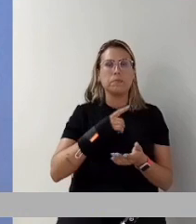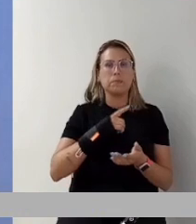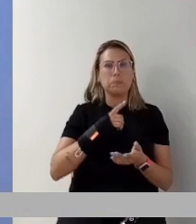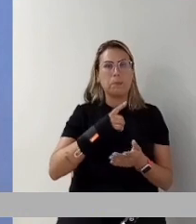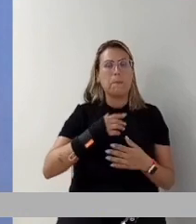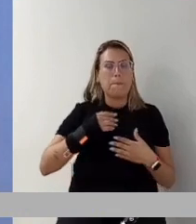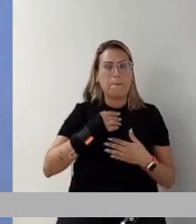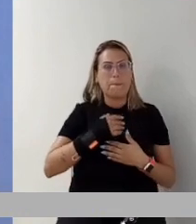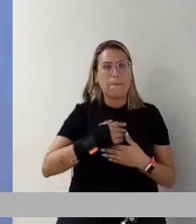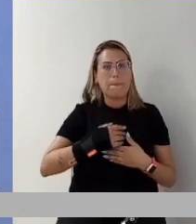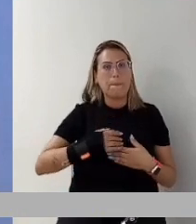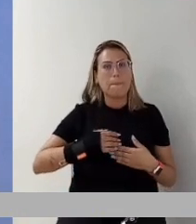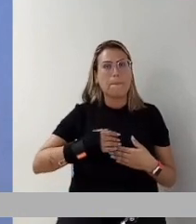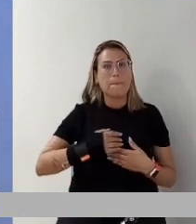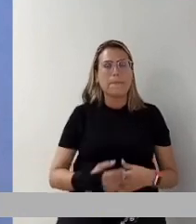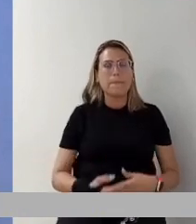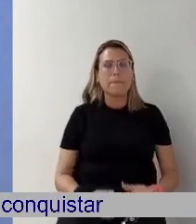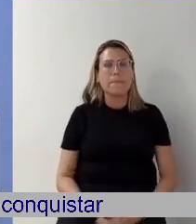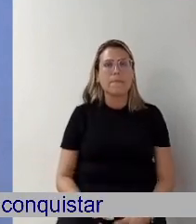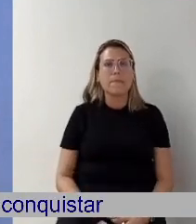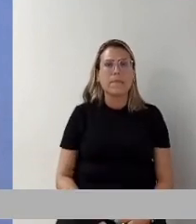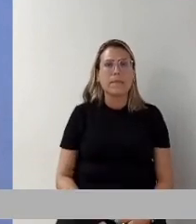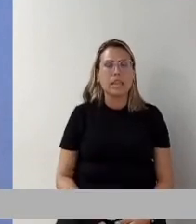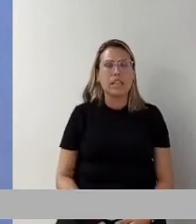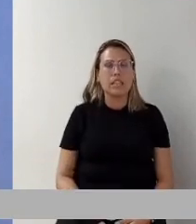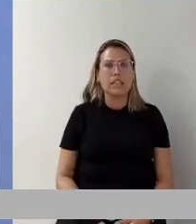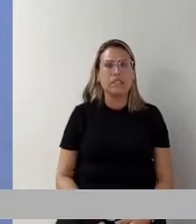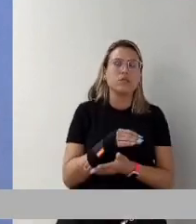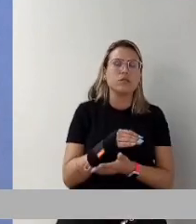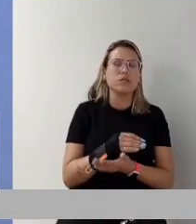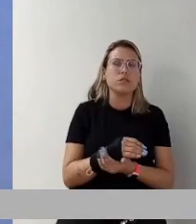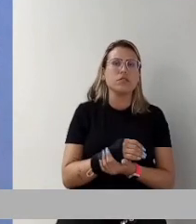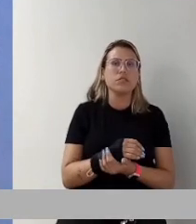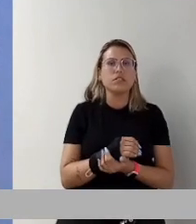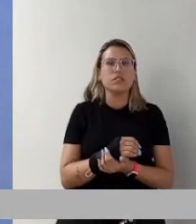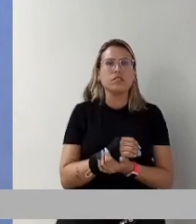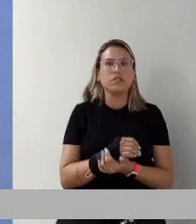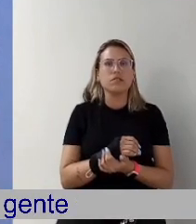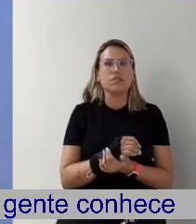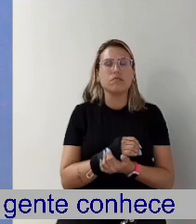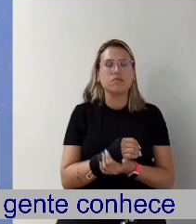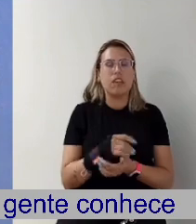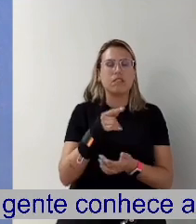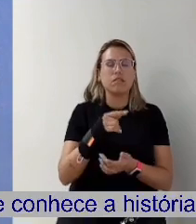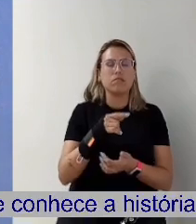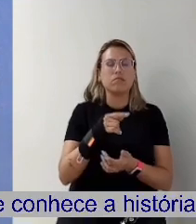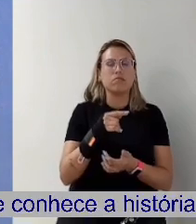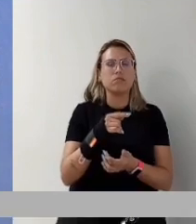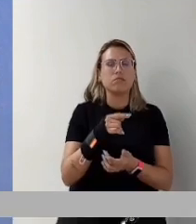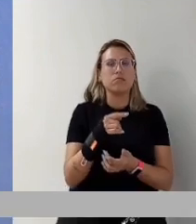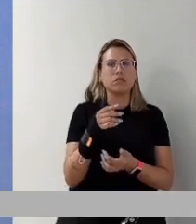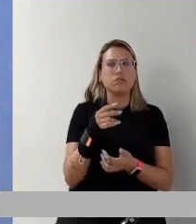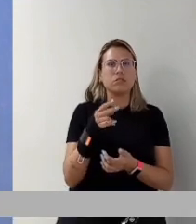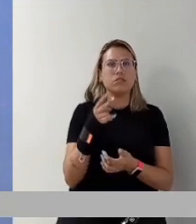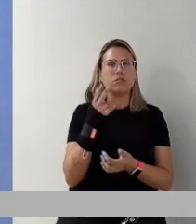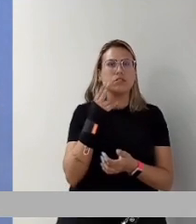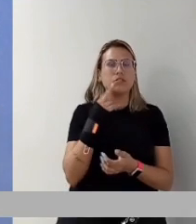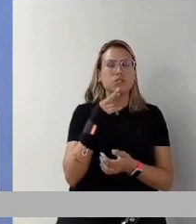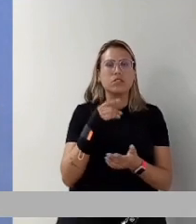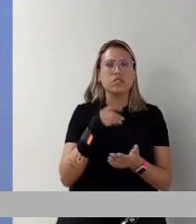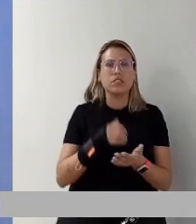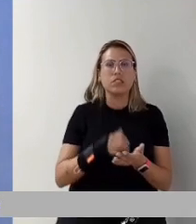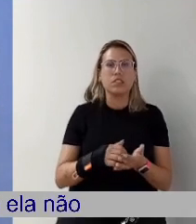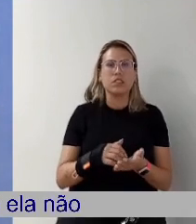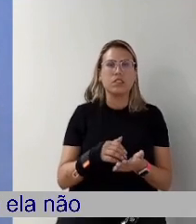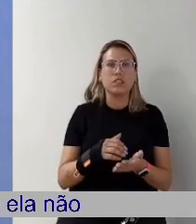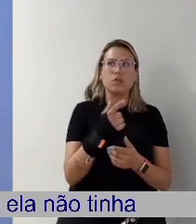senhores vereadores de conquistar recurso né até porque a gente essa história da da Secretaria de Meio Ambiente que ela